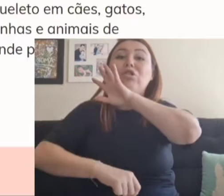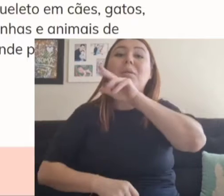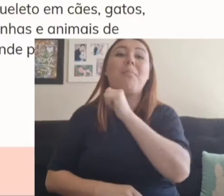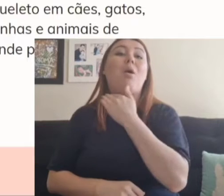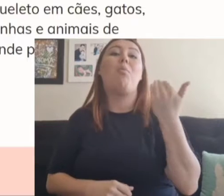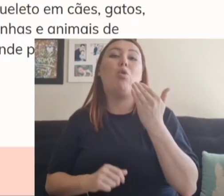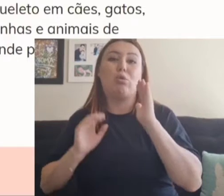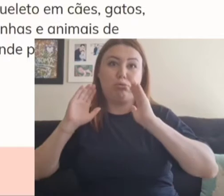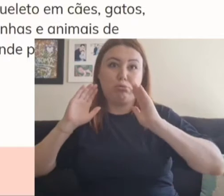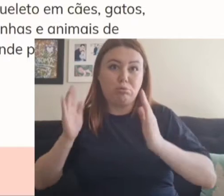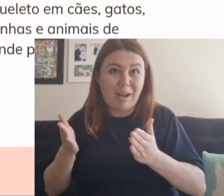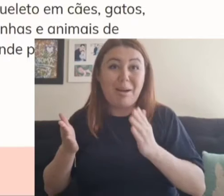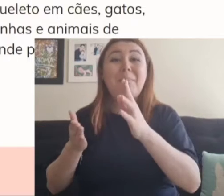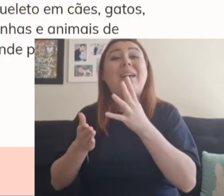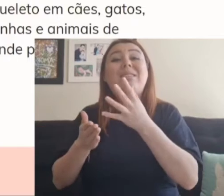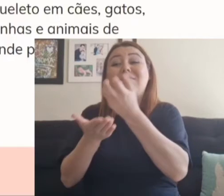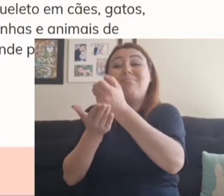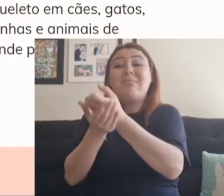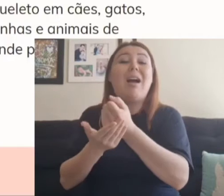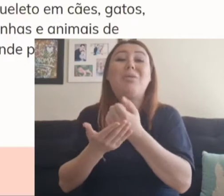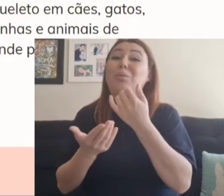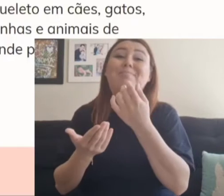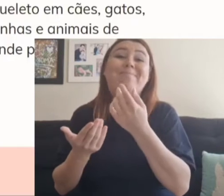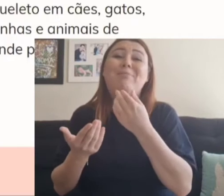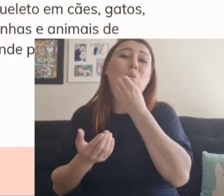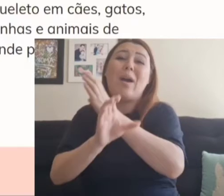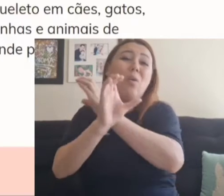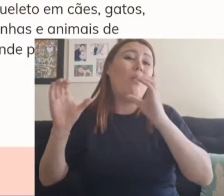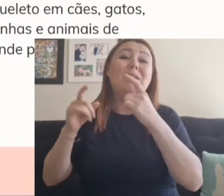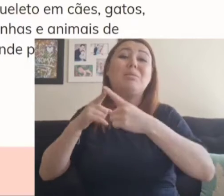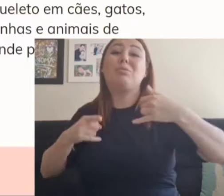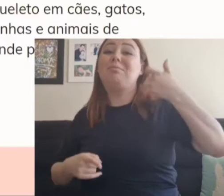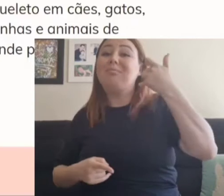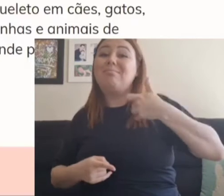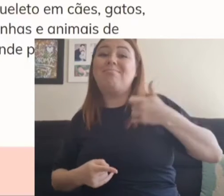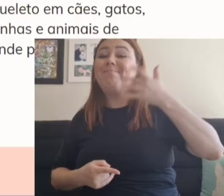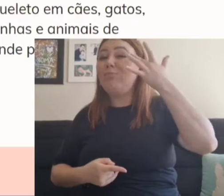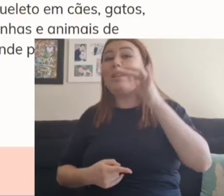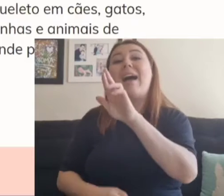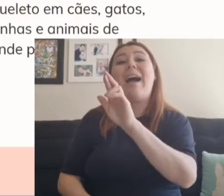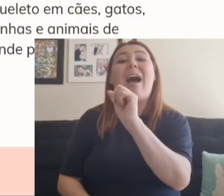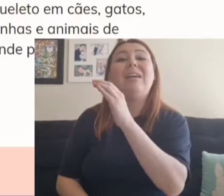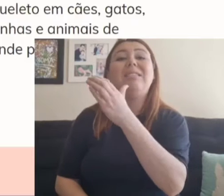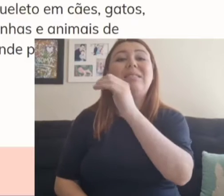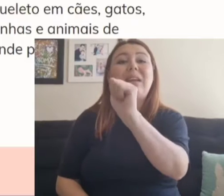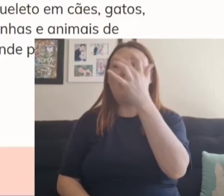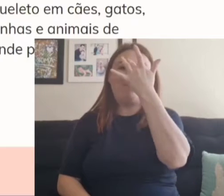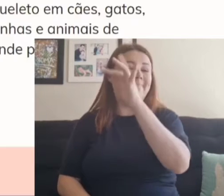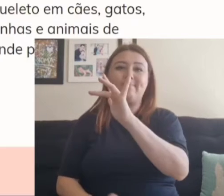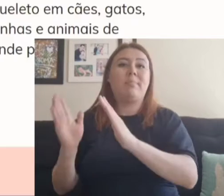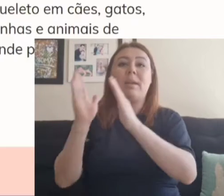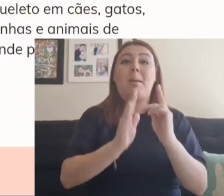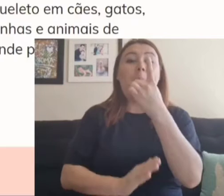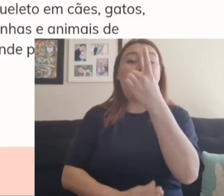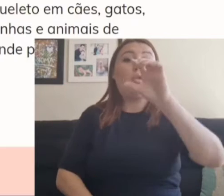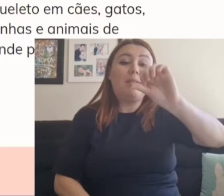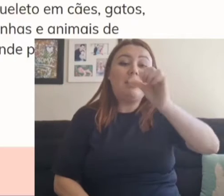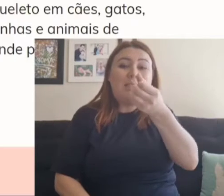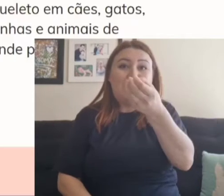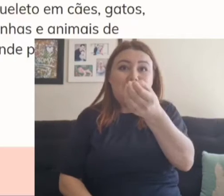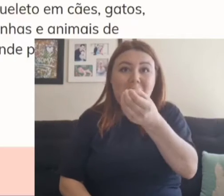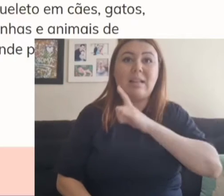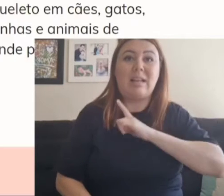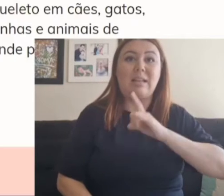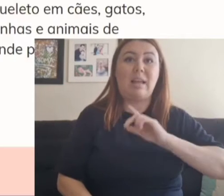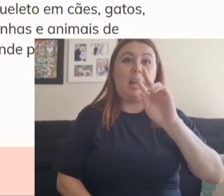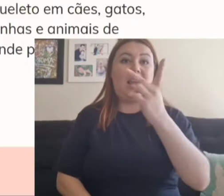nem a raça desses animais. Em 1960, Hare começa a trabalhar com a identificação específica de tempo e modalidade do